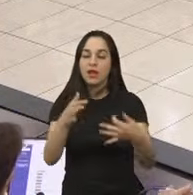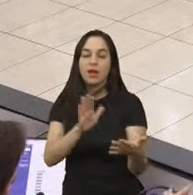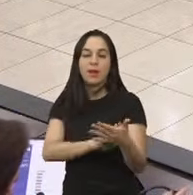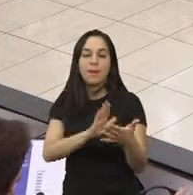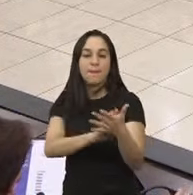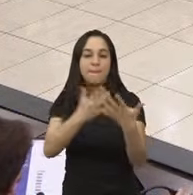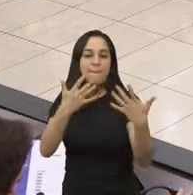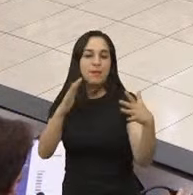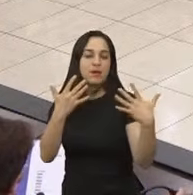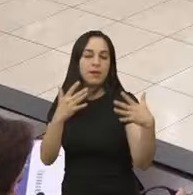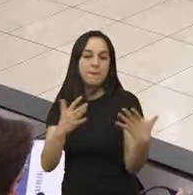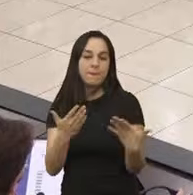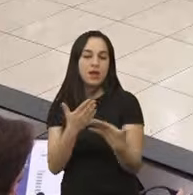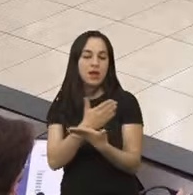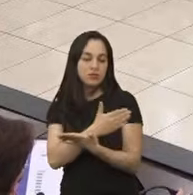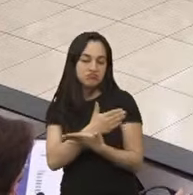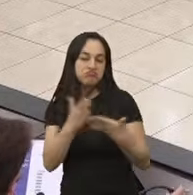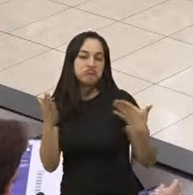pela iniciativa.